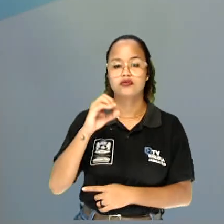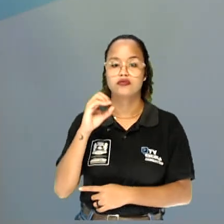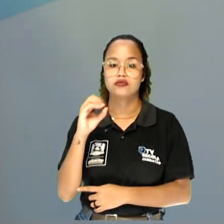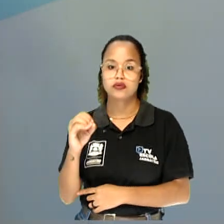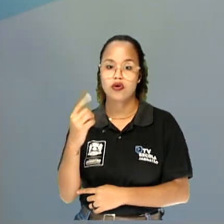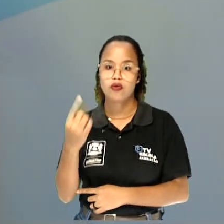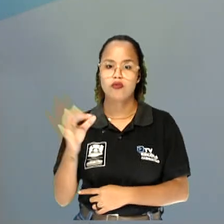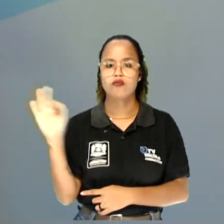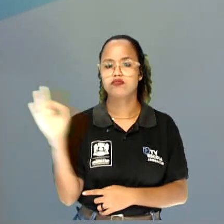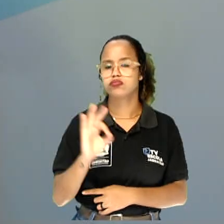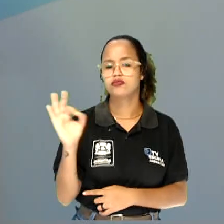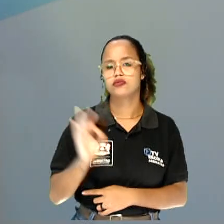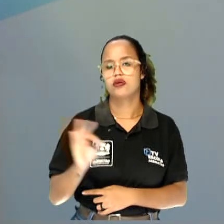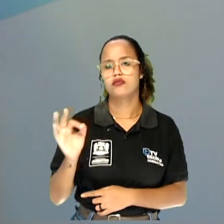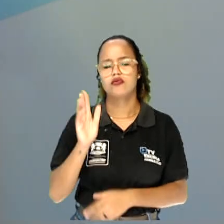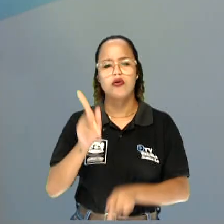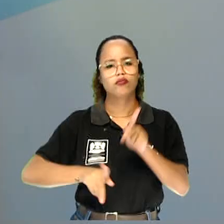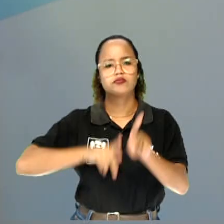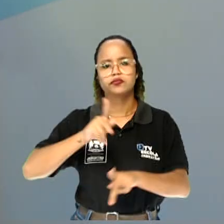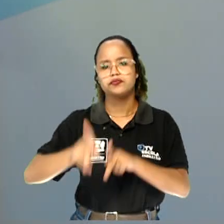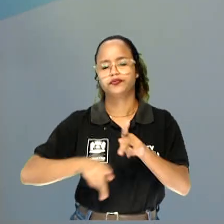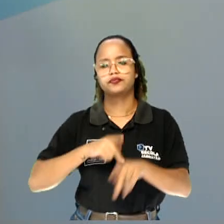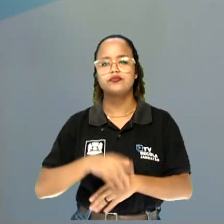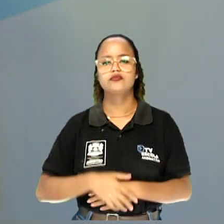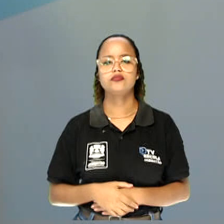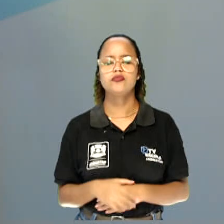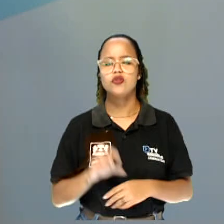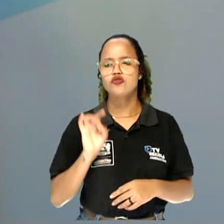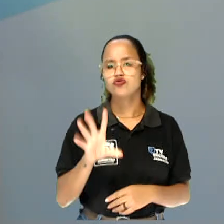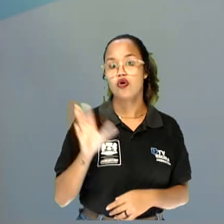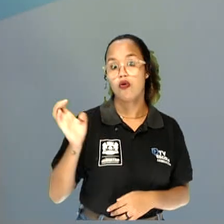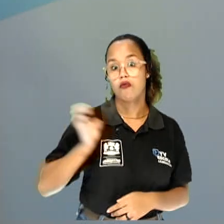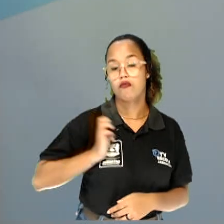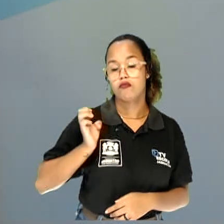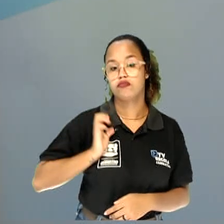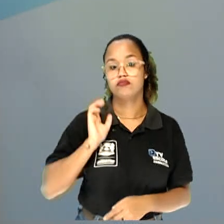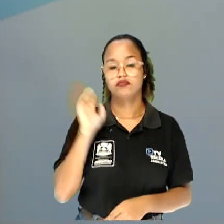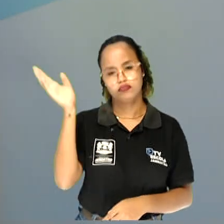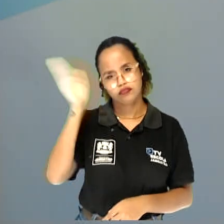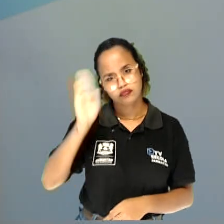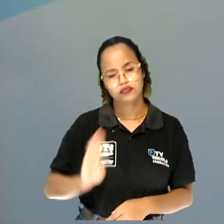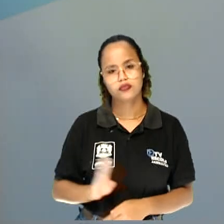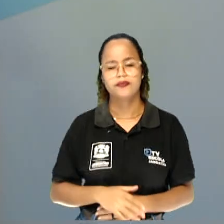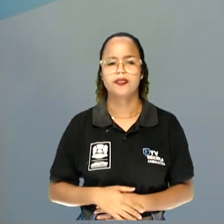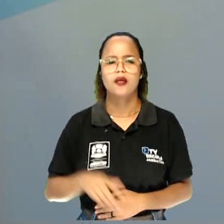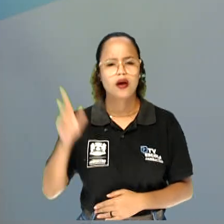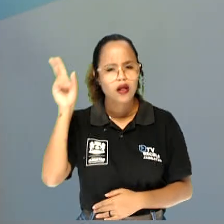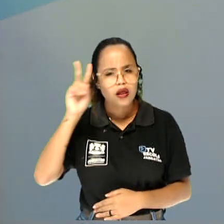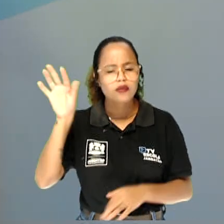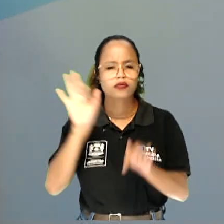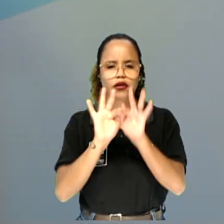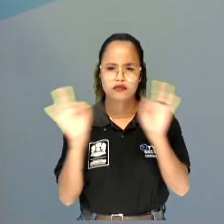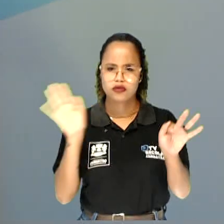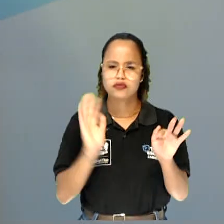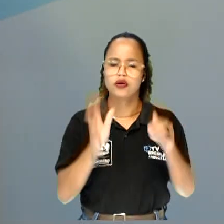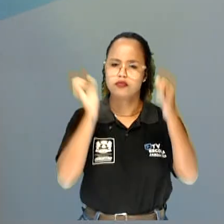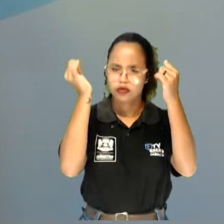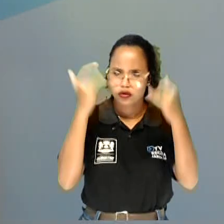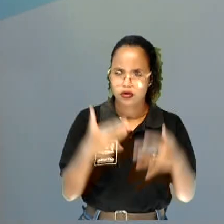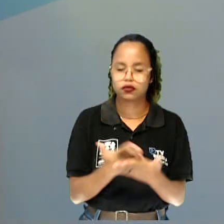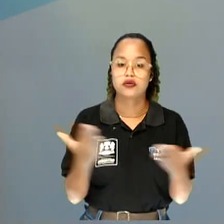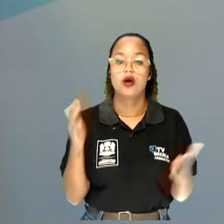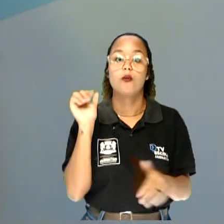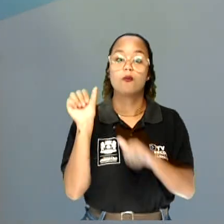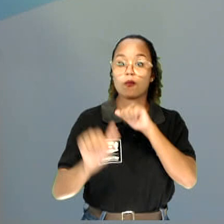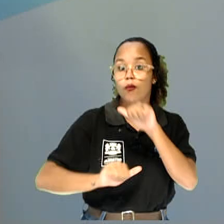0,00001% da população. Representava a elite brasileira. Lembram daquela frase que eu expliquei para vocês?